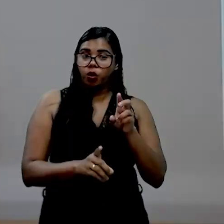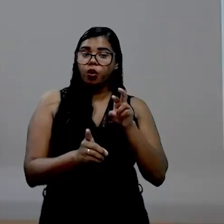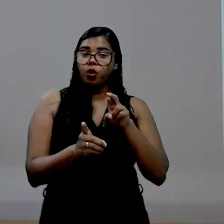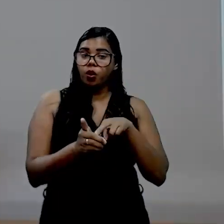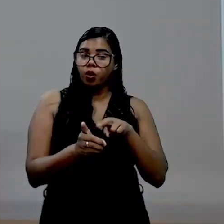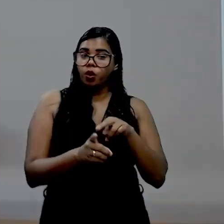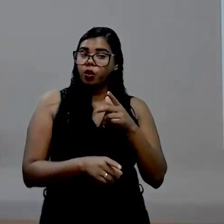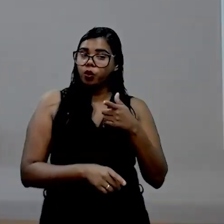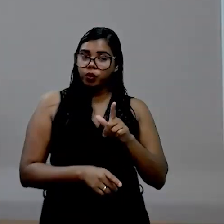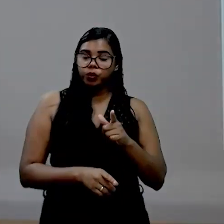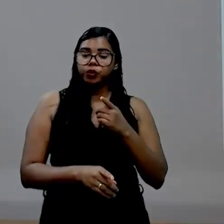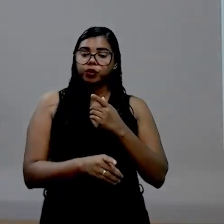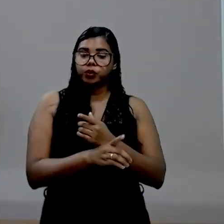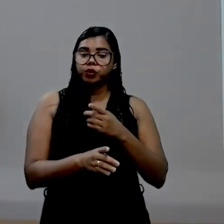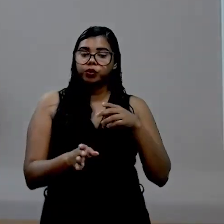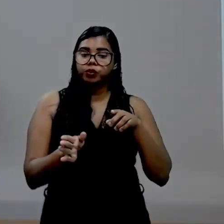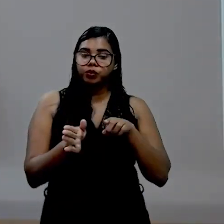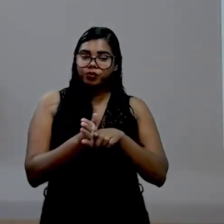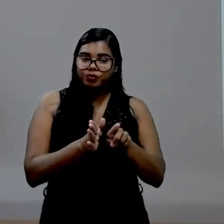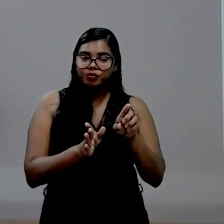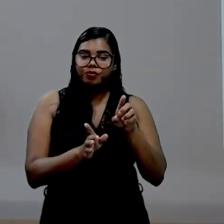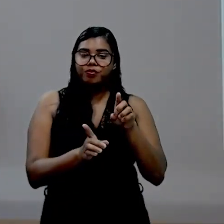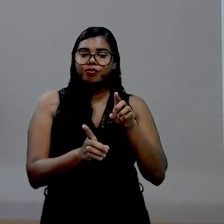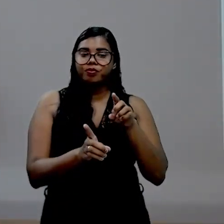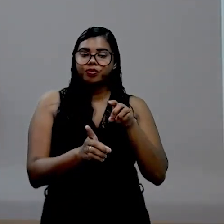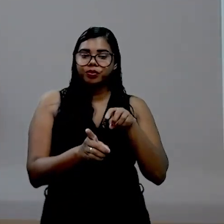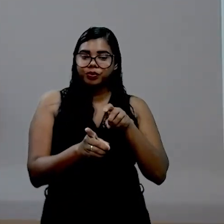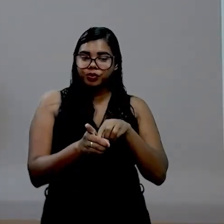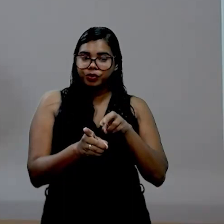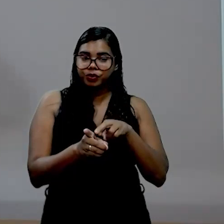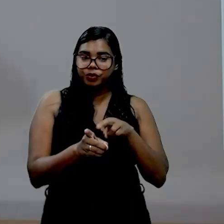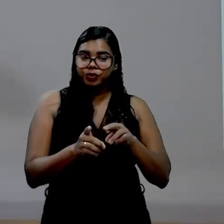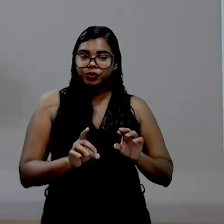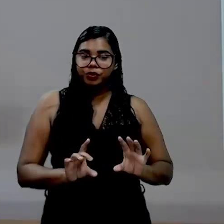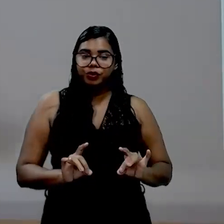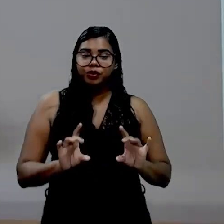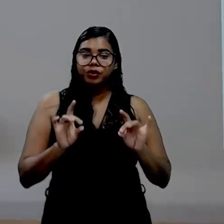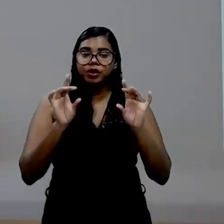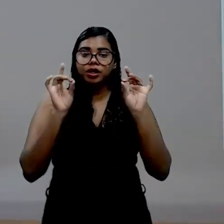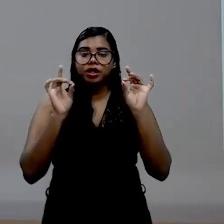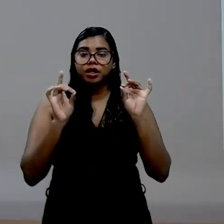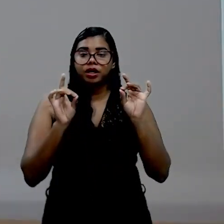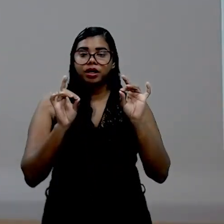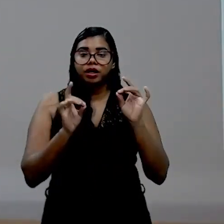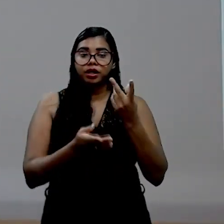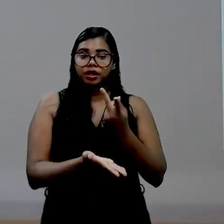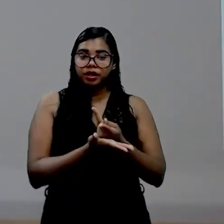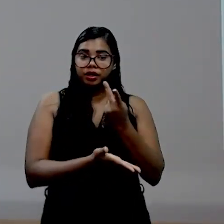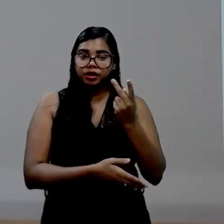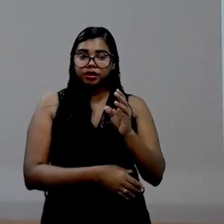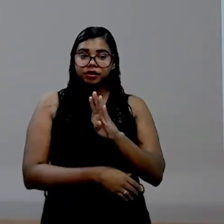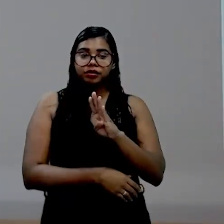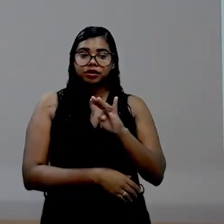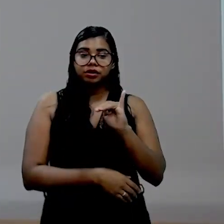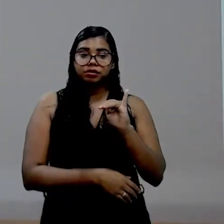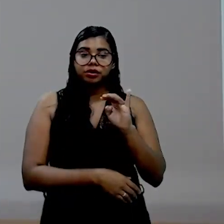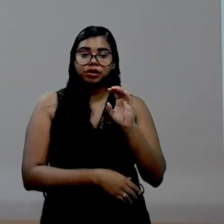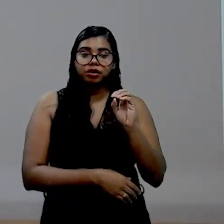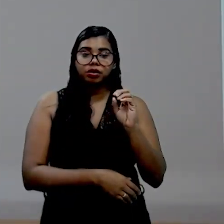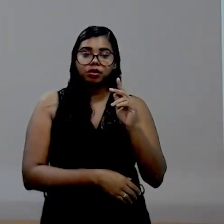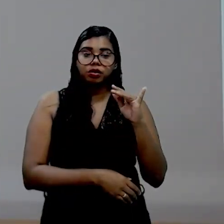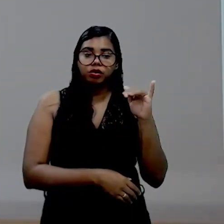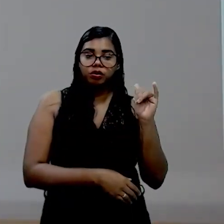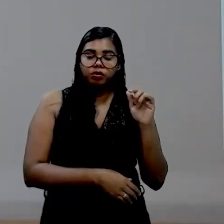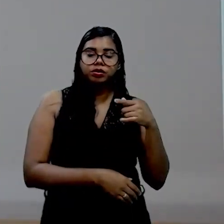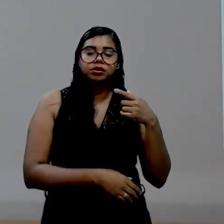O diagnóstico de câncer de próstata é dado por biópsia. Até mesmo a ressonância magnética, dizendo